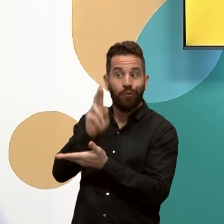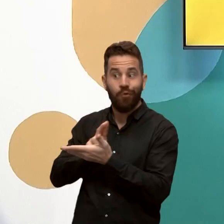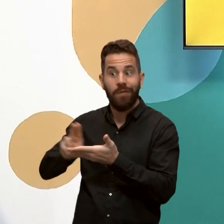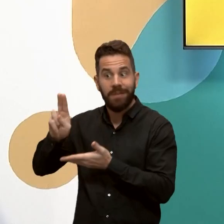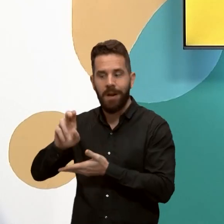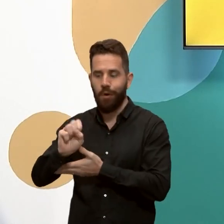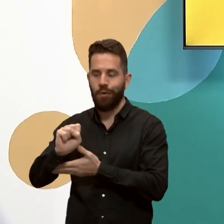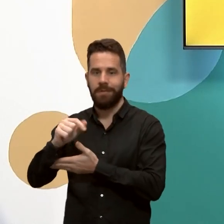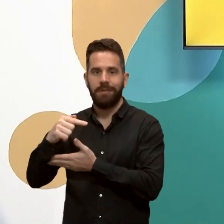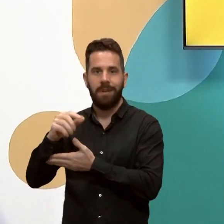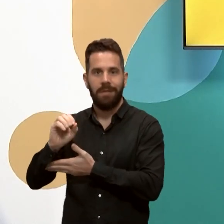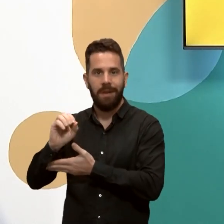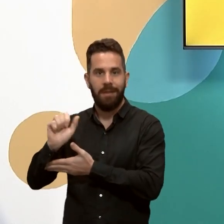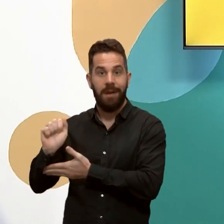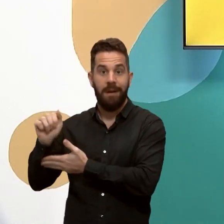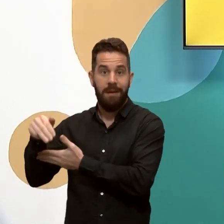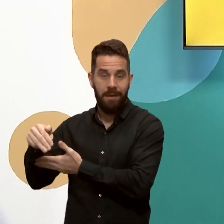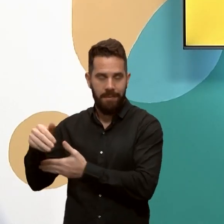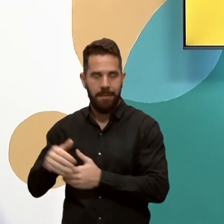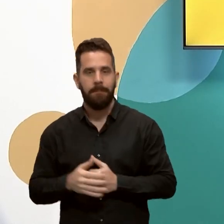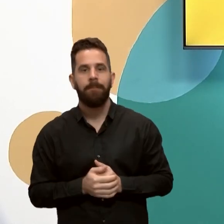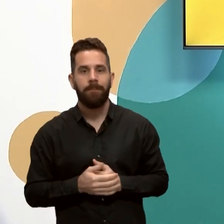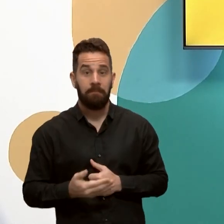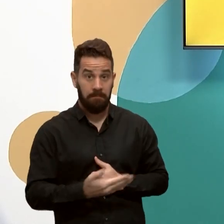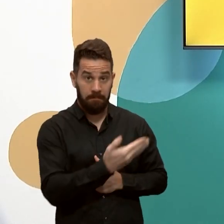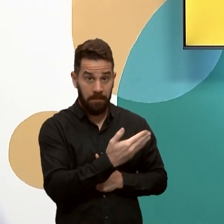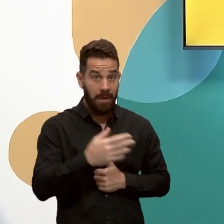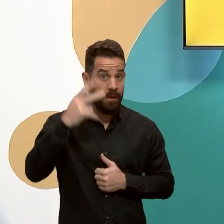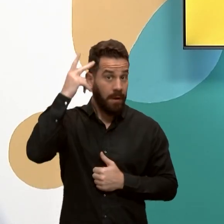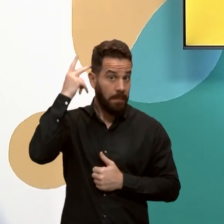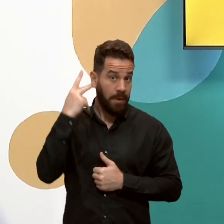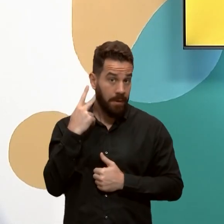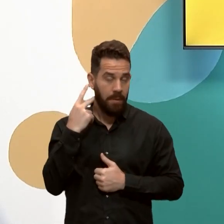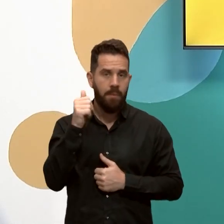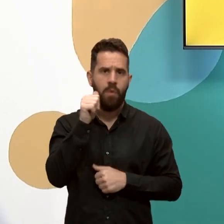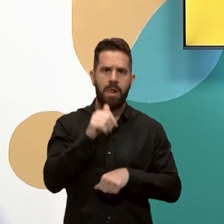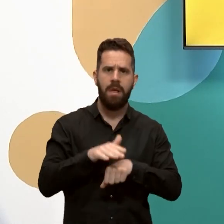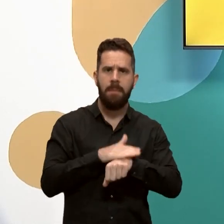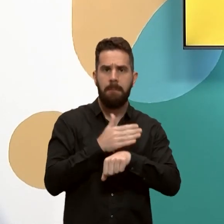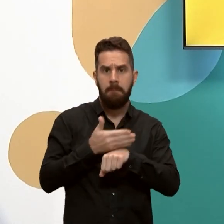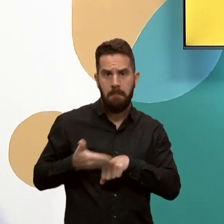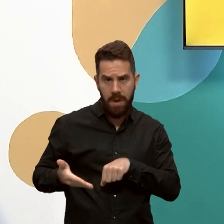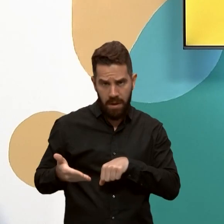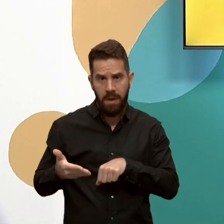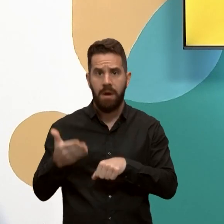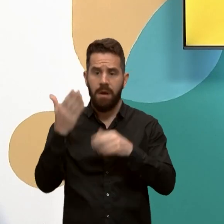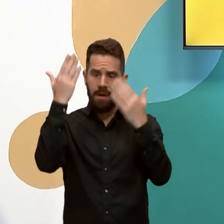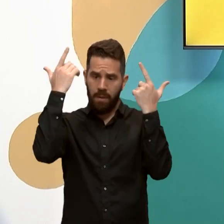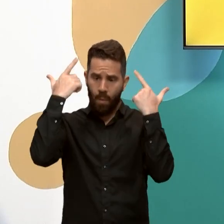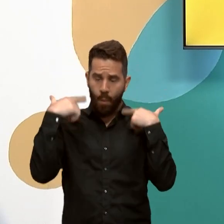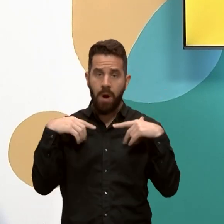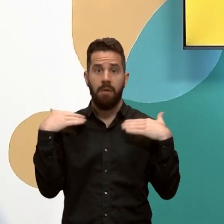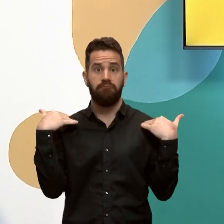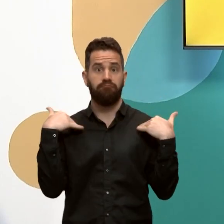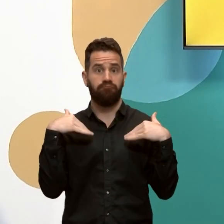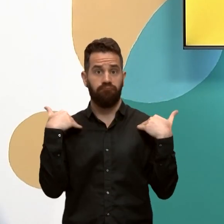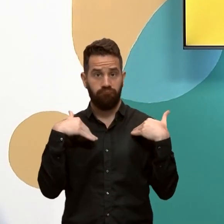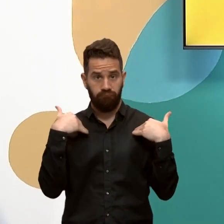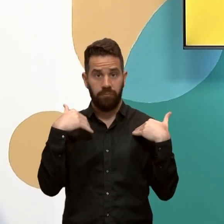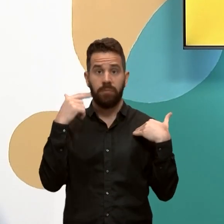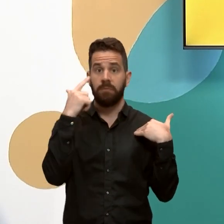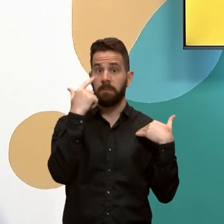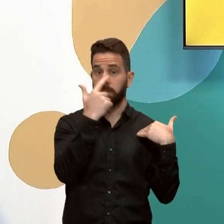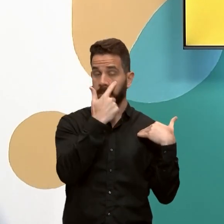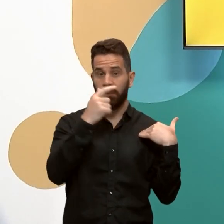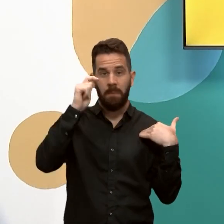870 AM. Eu sou a Camila Maia, uma mulher branca de cabelos lisos e escuros na altura dos ombros, olhos também